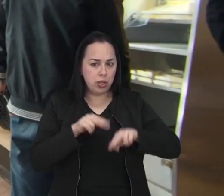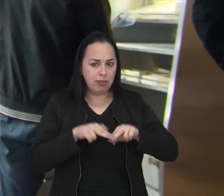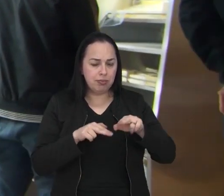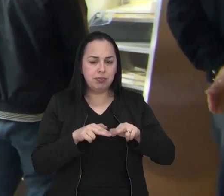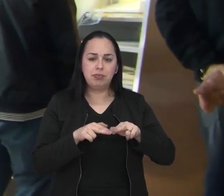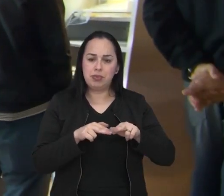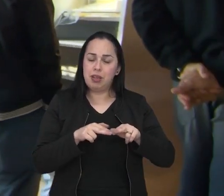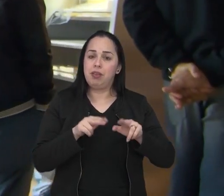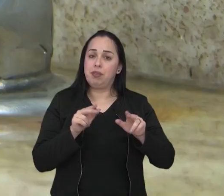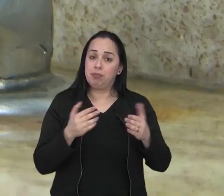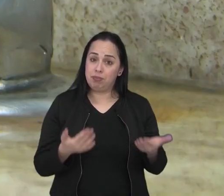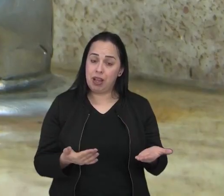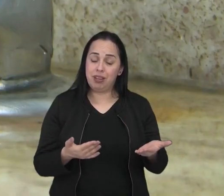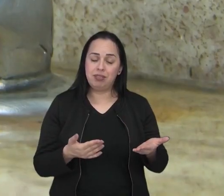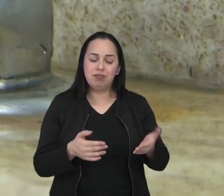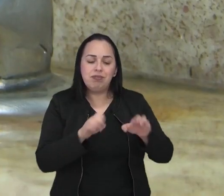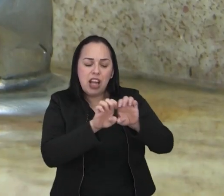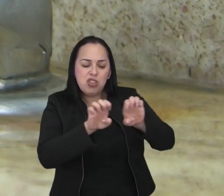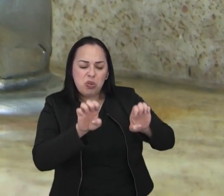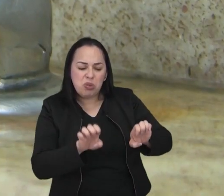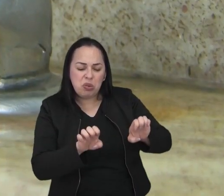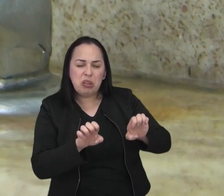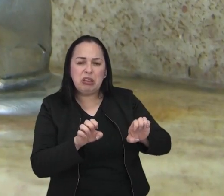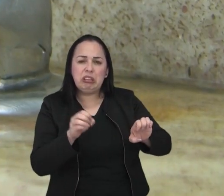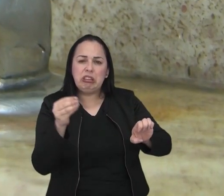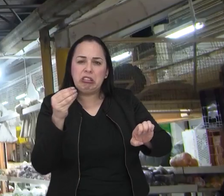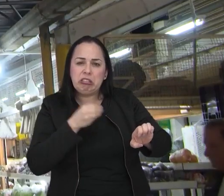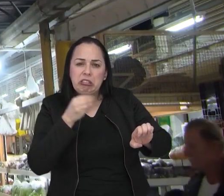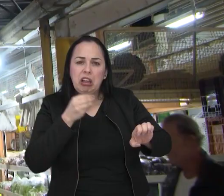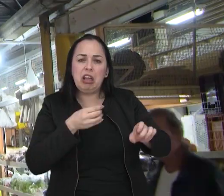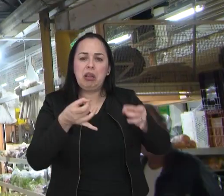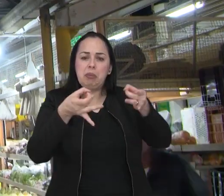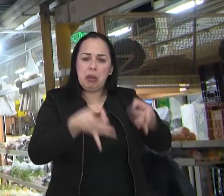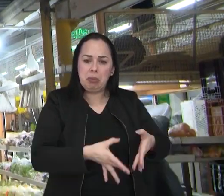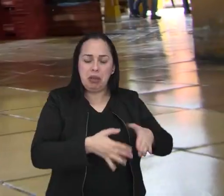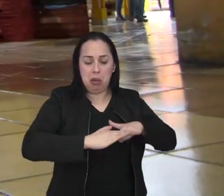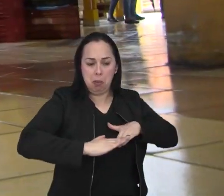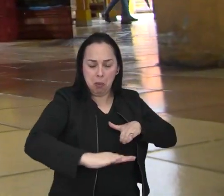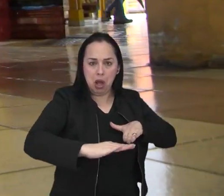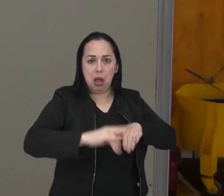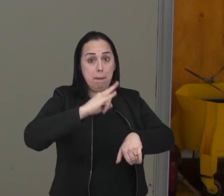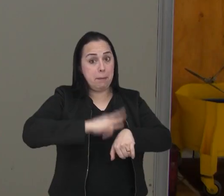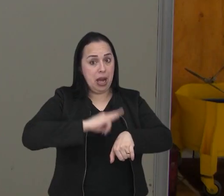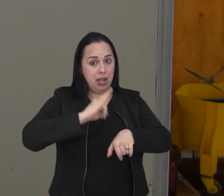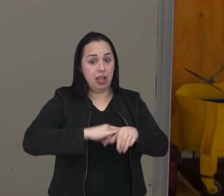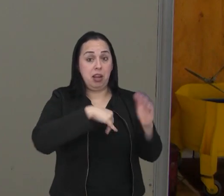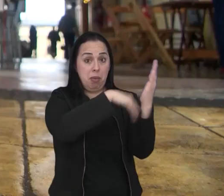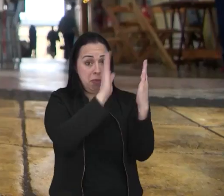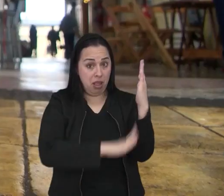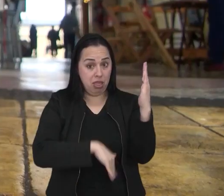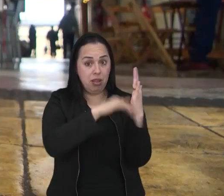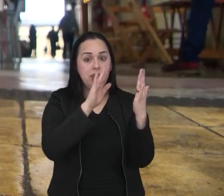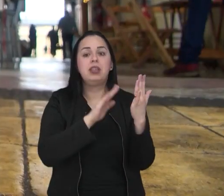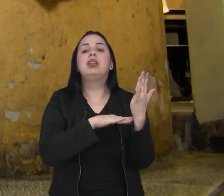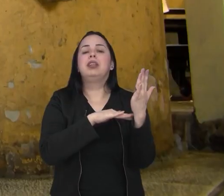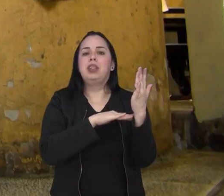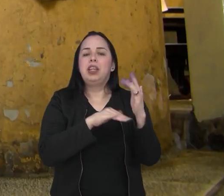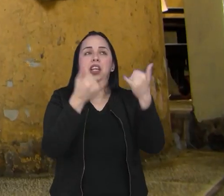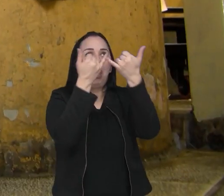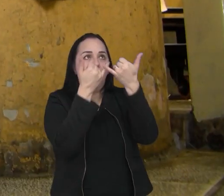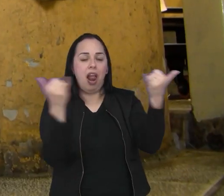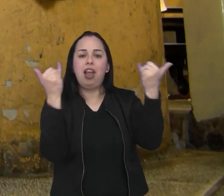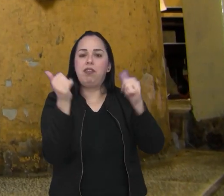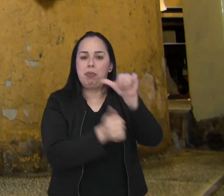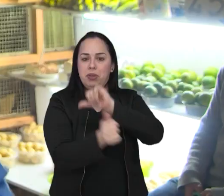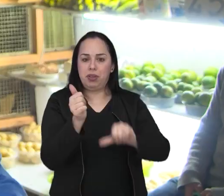junho vão contemplar partes desgastadas do espaço, como telhado, piso, banheiros, pintura e